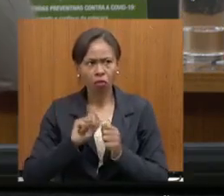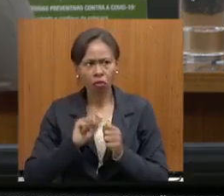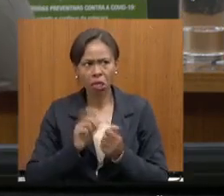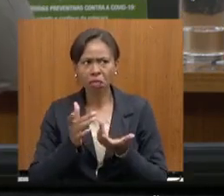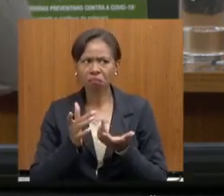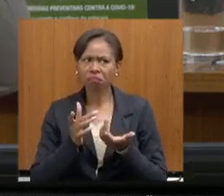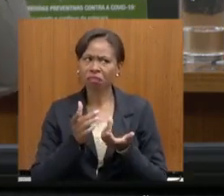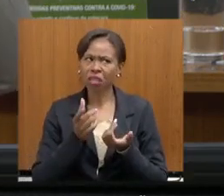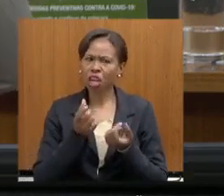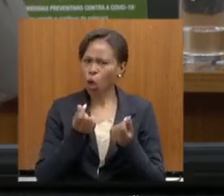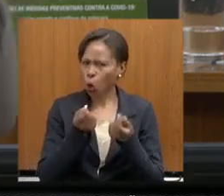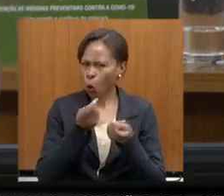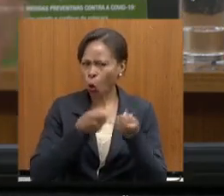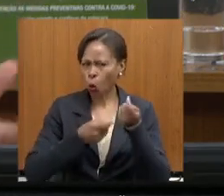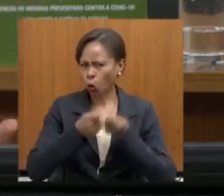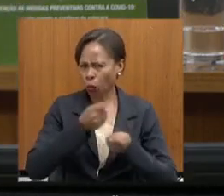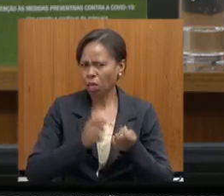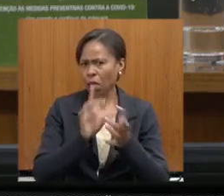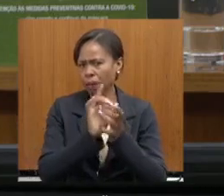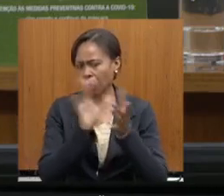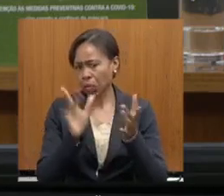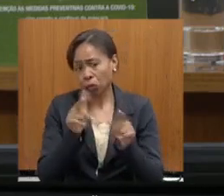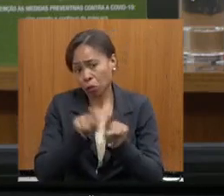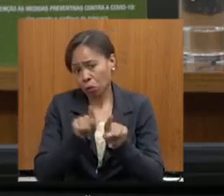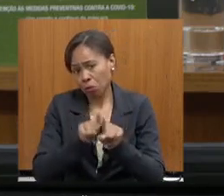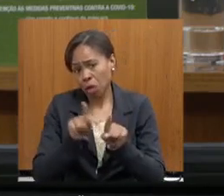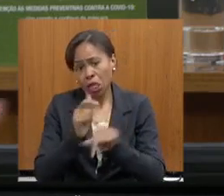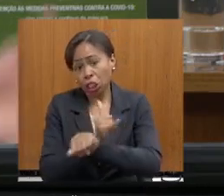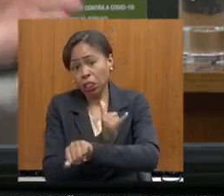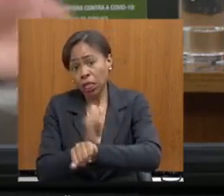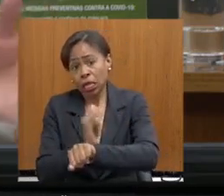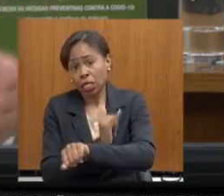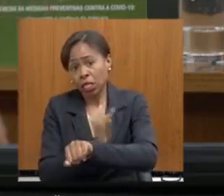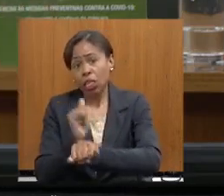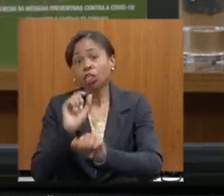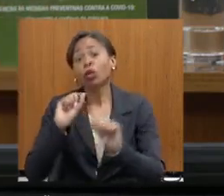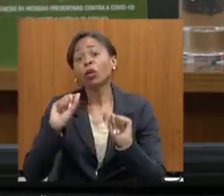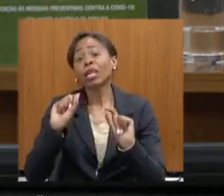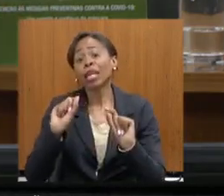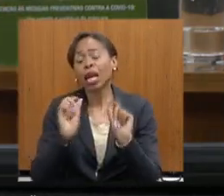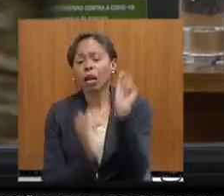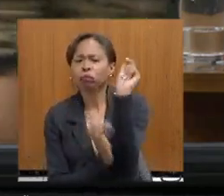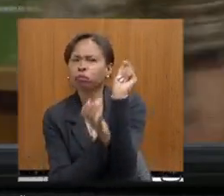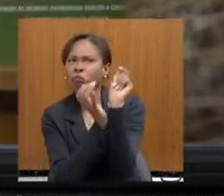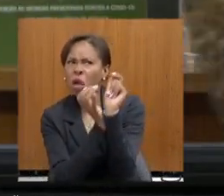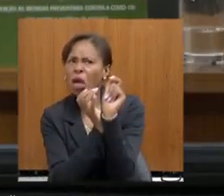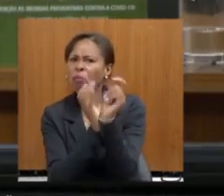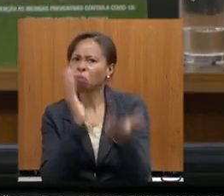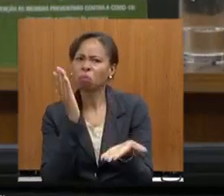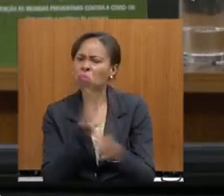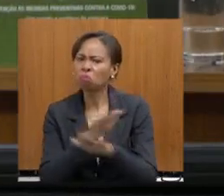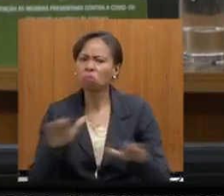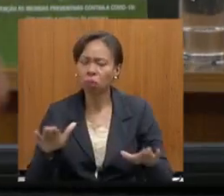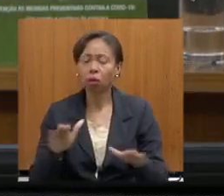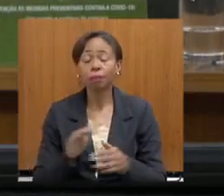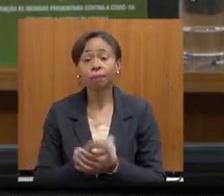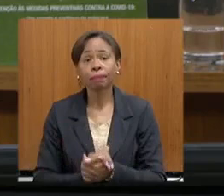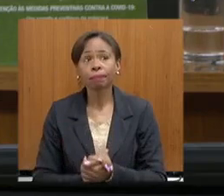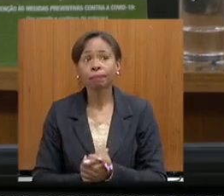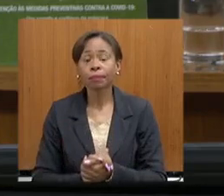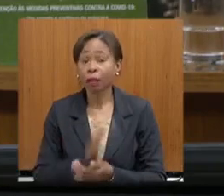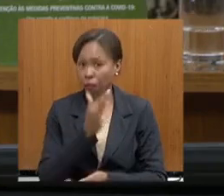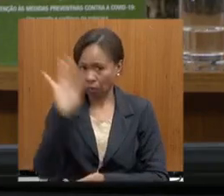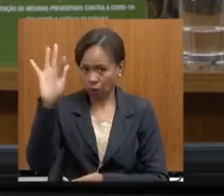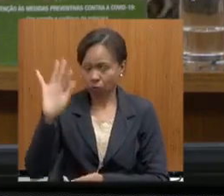dentre outros dispositivos que desburocratizar um bastante a economia no âmbito Federal no âmbito Estadual nós fizemos o